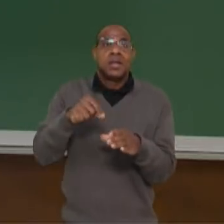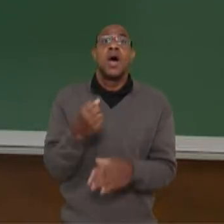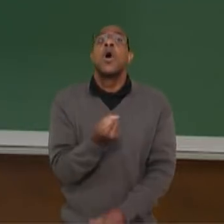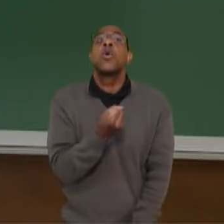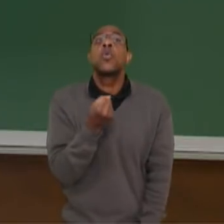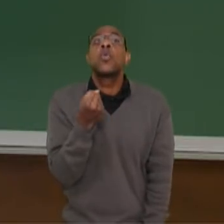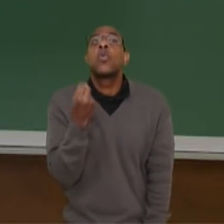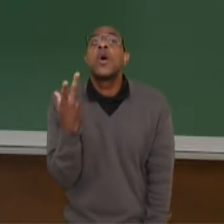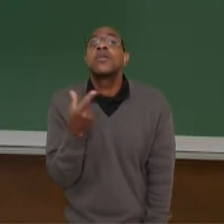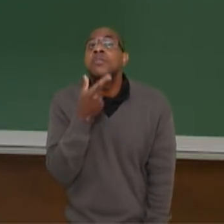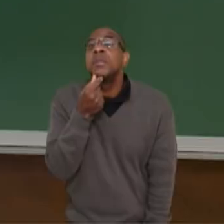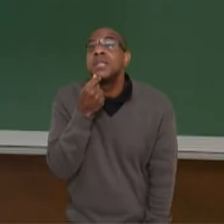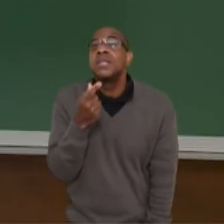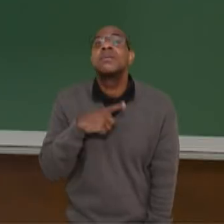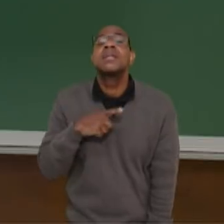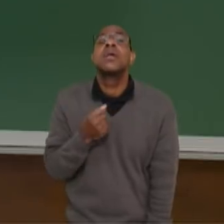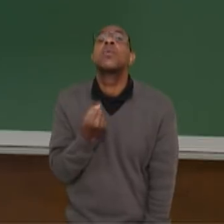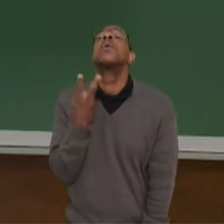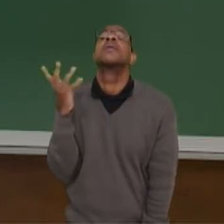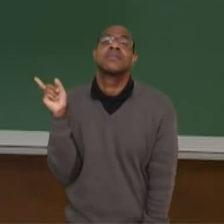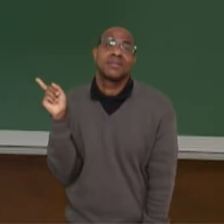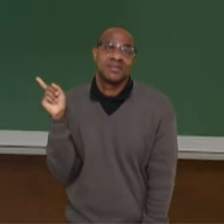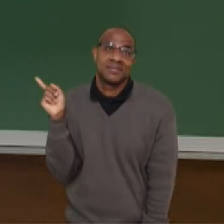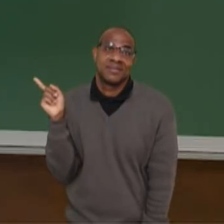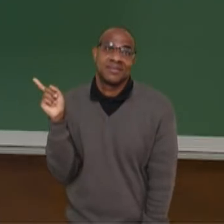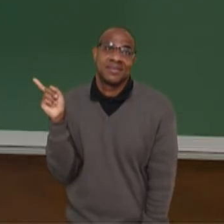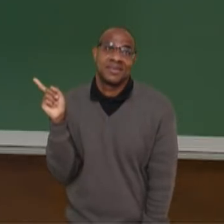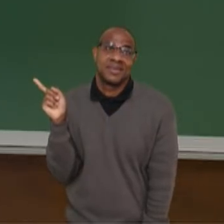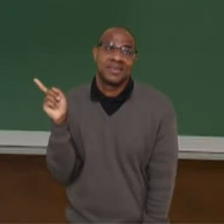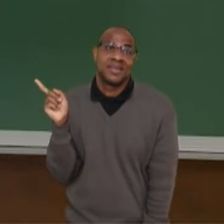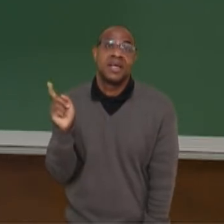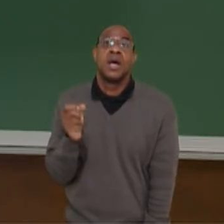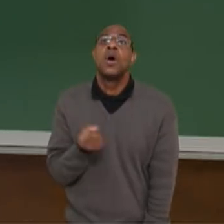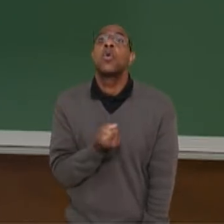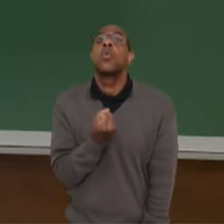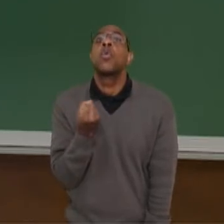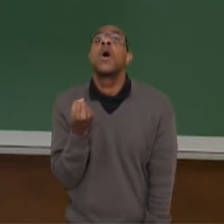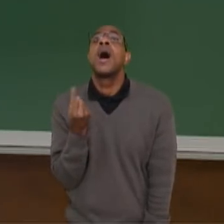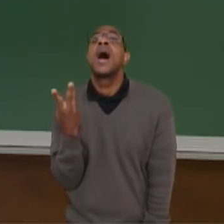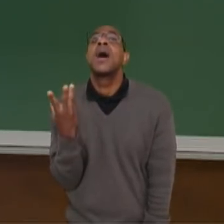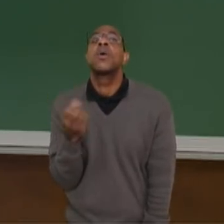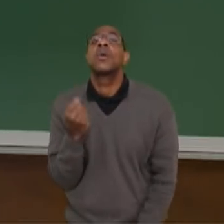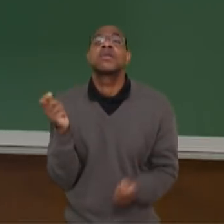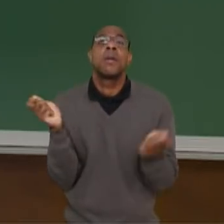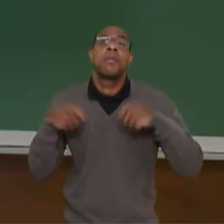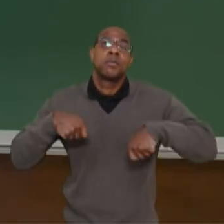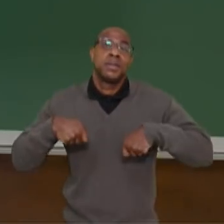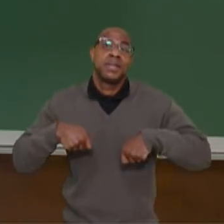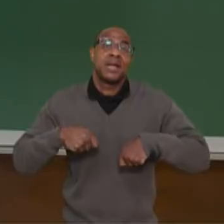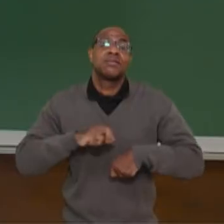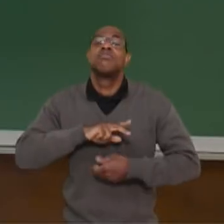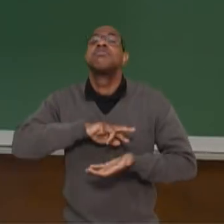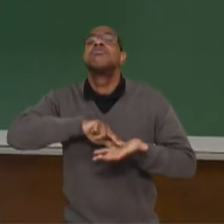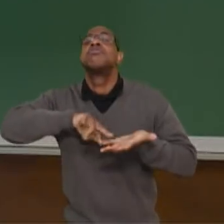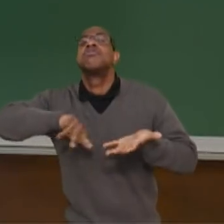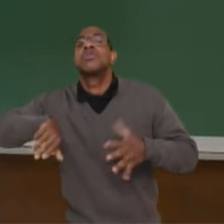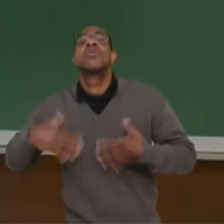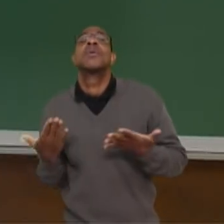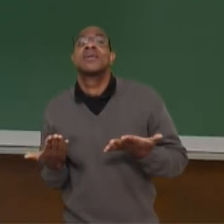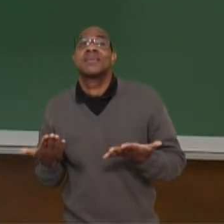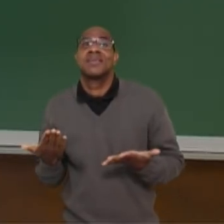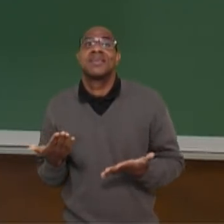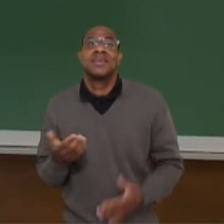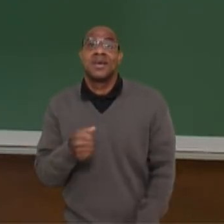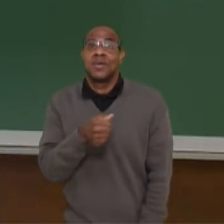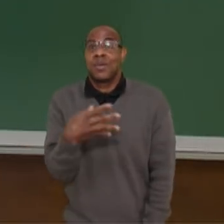Porque o sorteio é um menino qualquer. Então, quantas possibilidades eu tenho? Eu tenho 14 possibilidades de sortear um menino, já que são 14